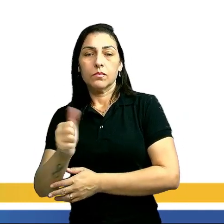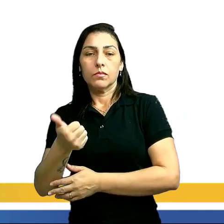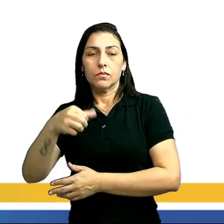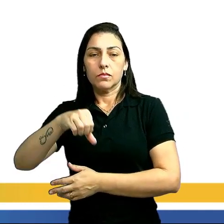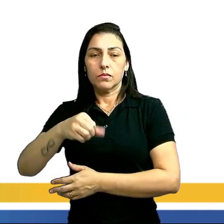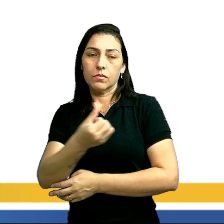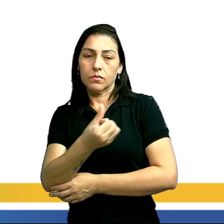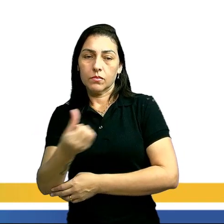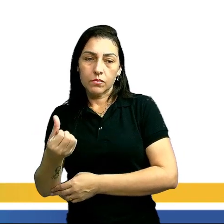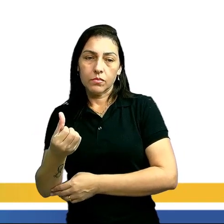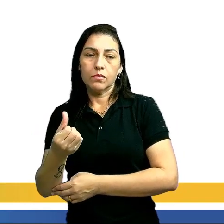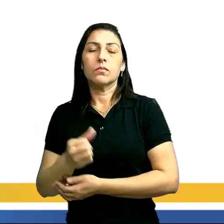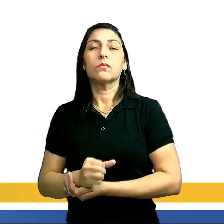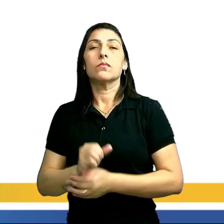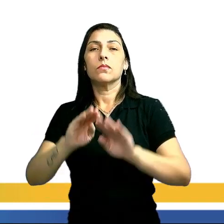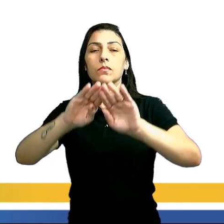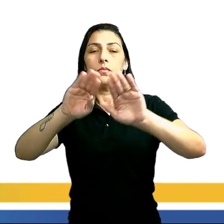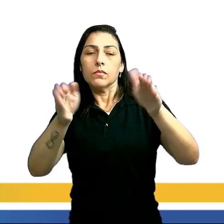alguma coisa aí de